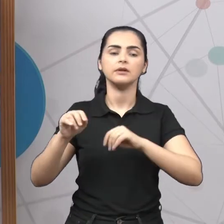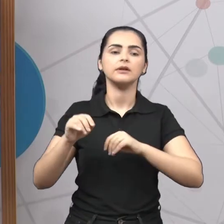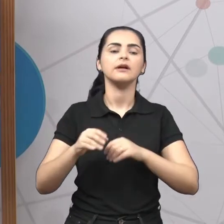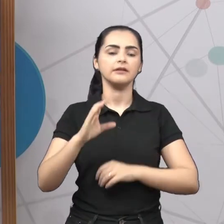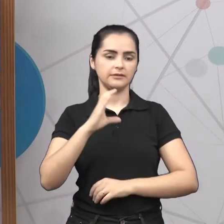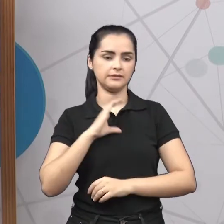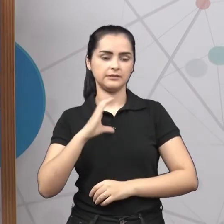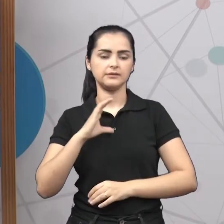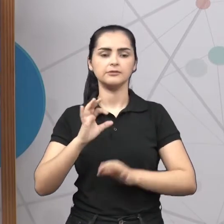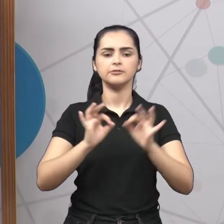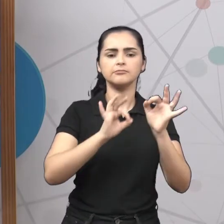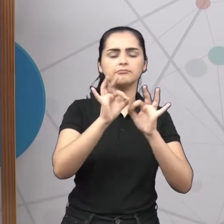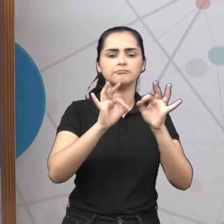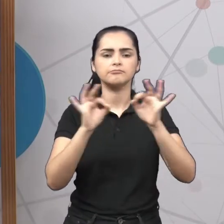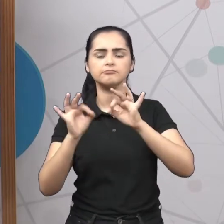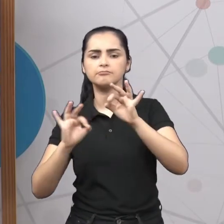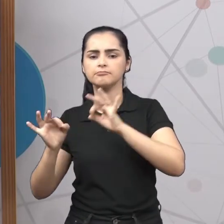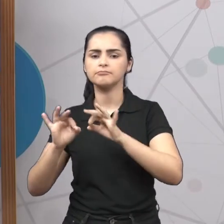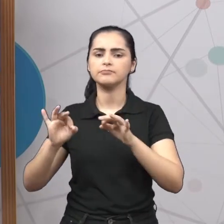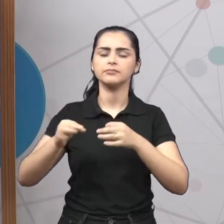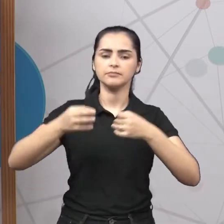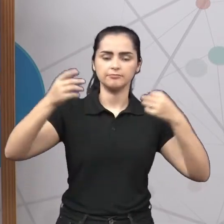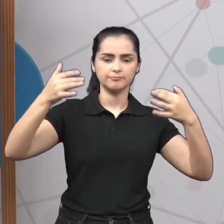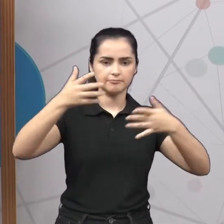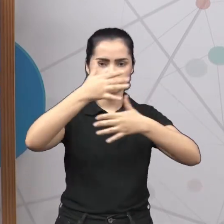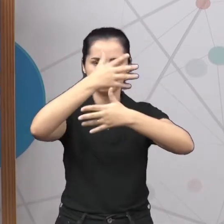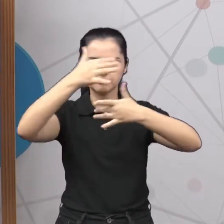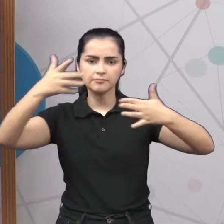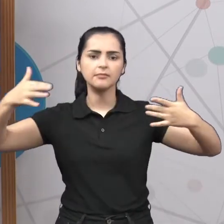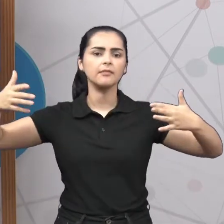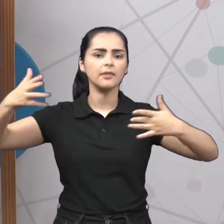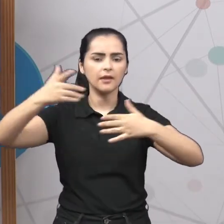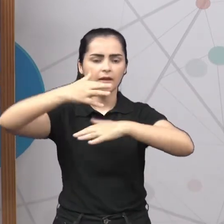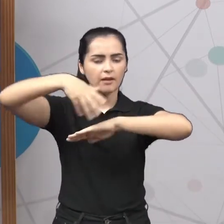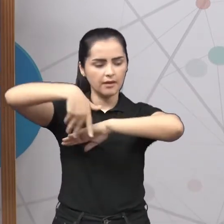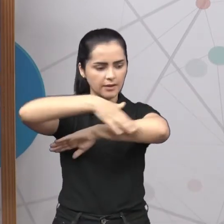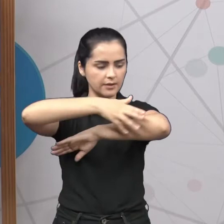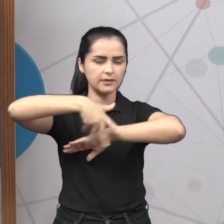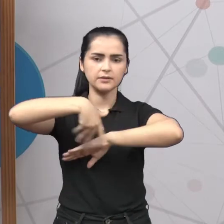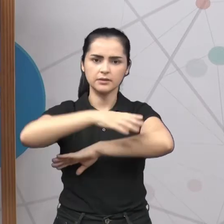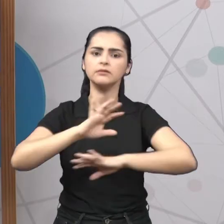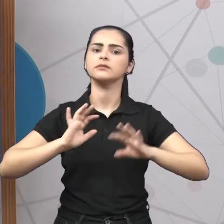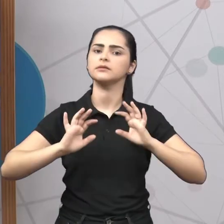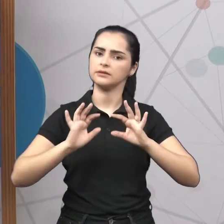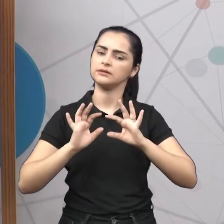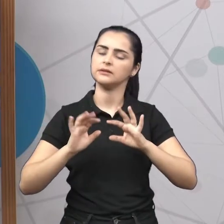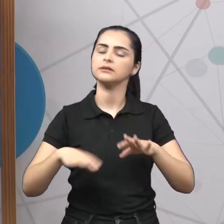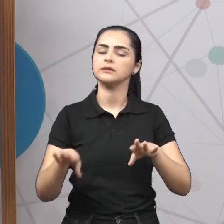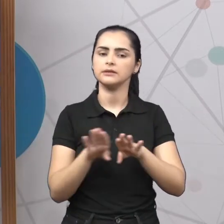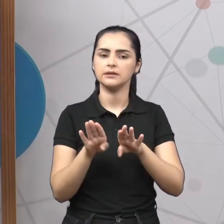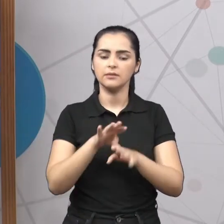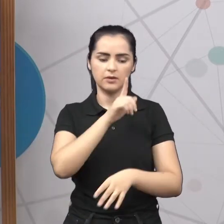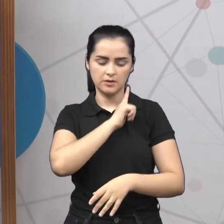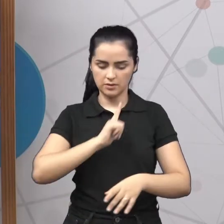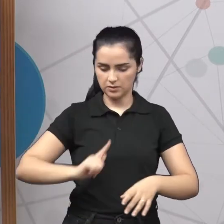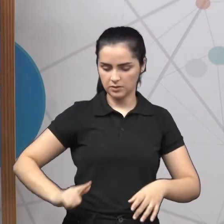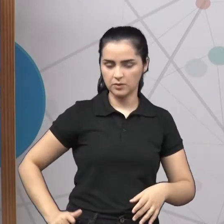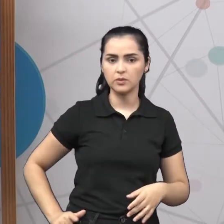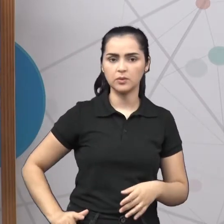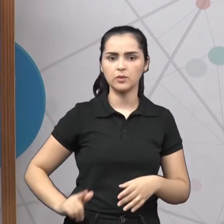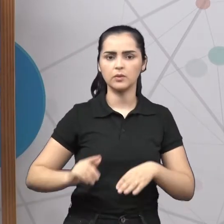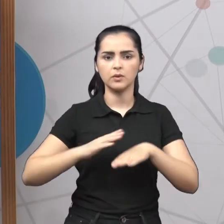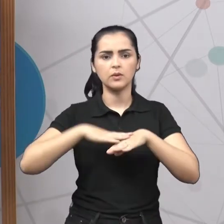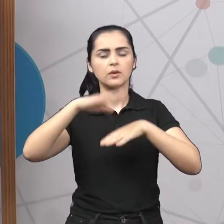O meio da cidade, o centro, as ruas, né? Assim? Aí tem o governador que é